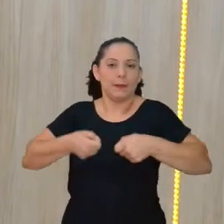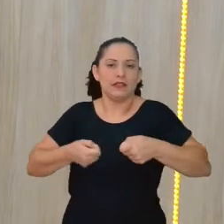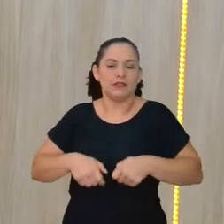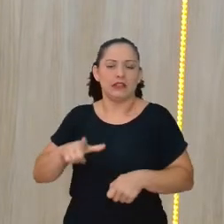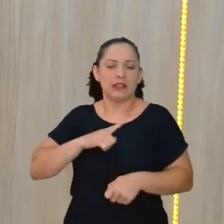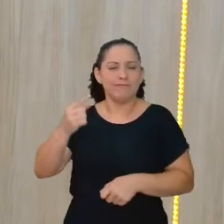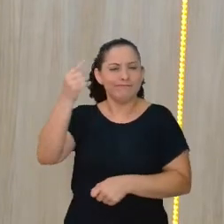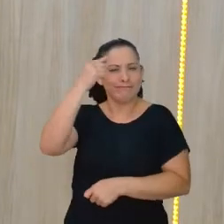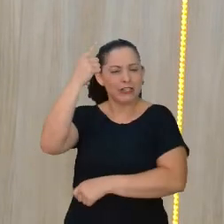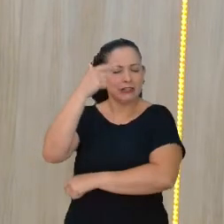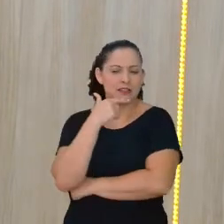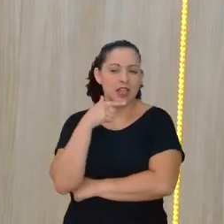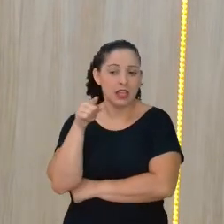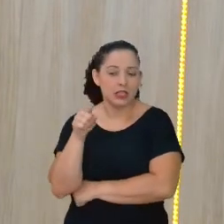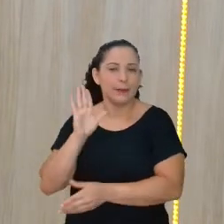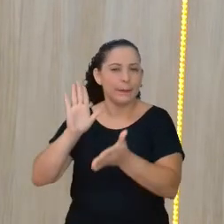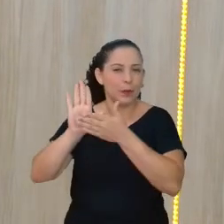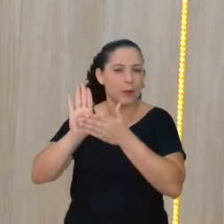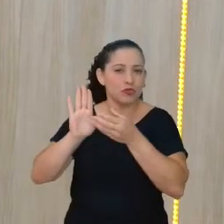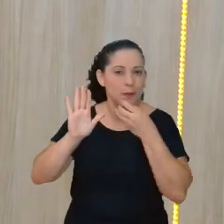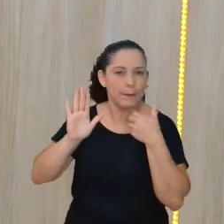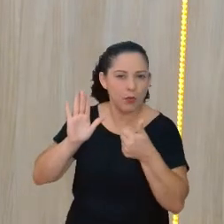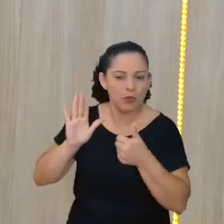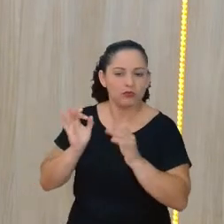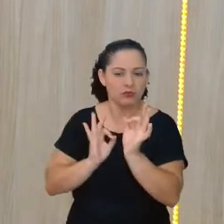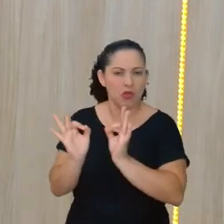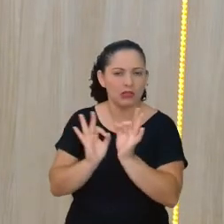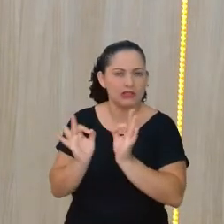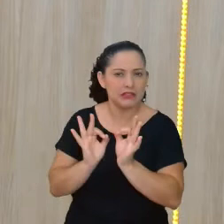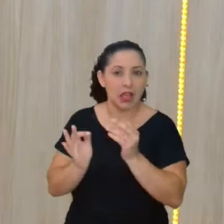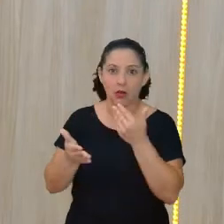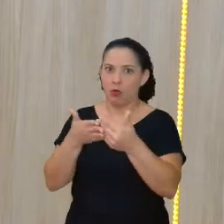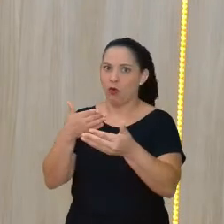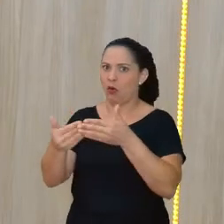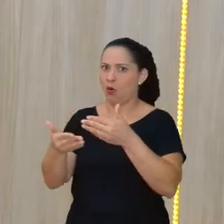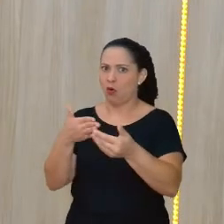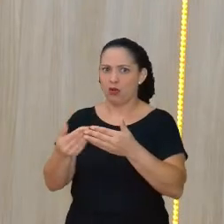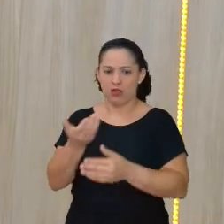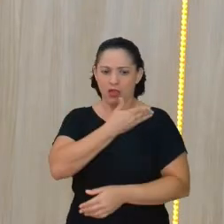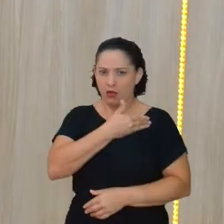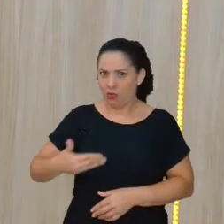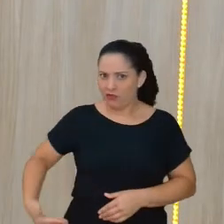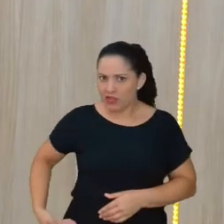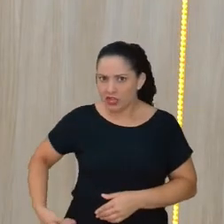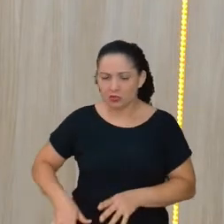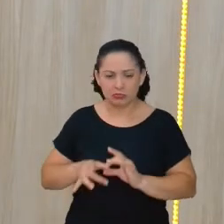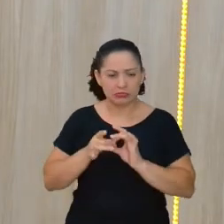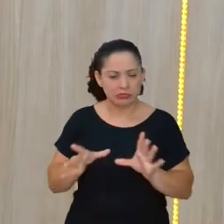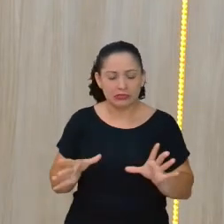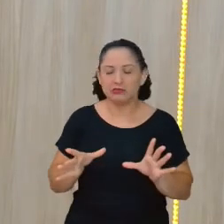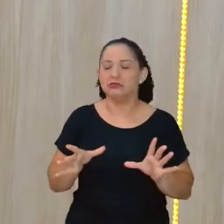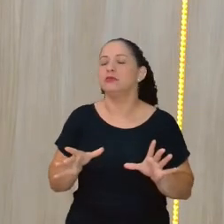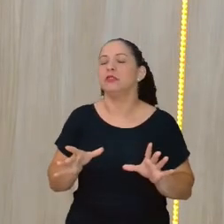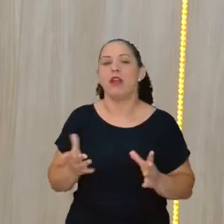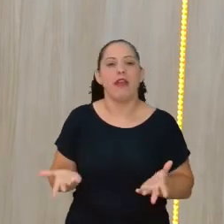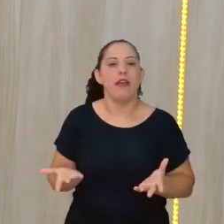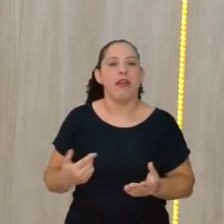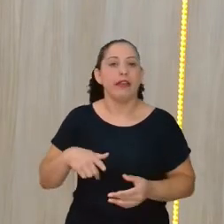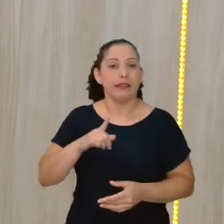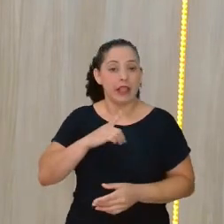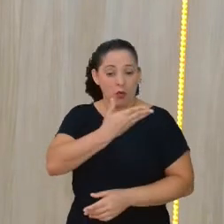organizar? Ele tem essas propostas? Ele, que eu digo em qualquer instância de governo, tá? Ou ele ou ela, estou falando